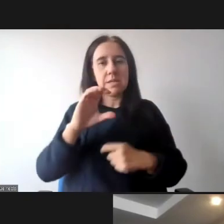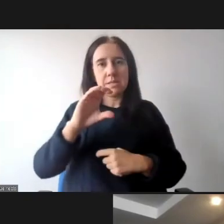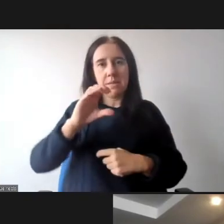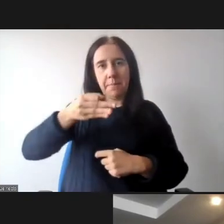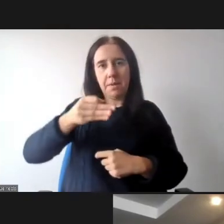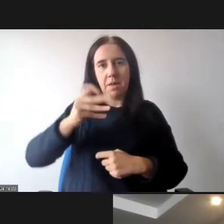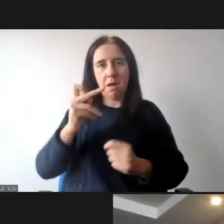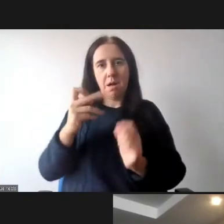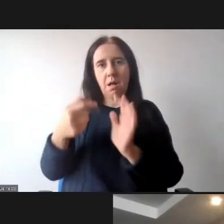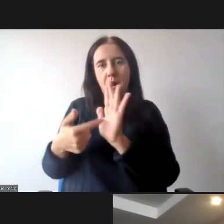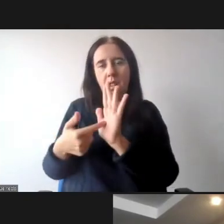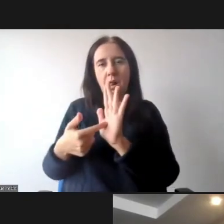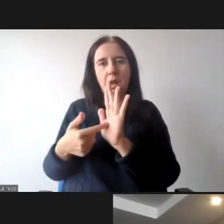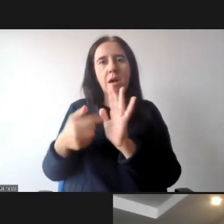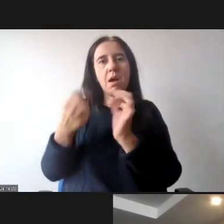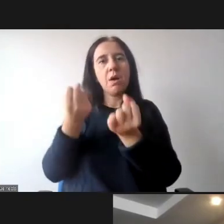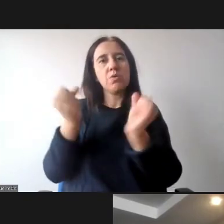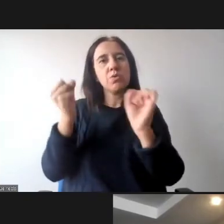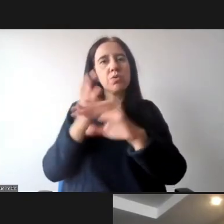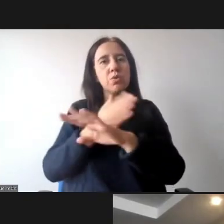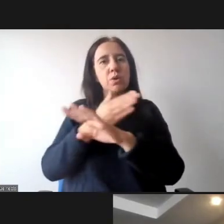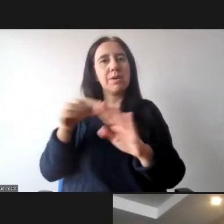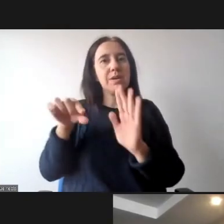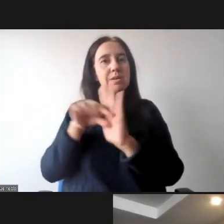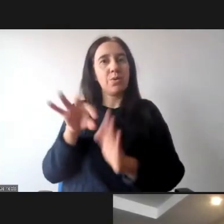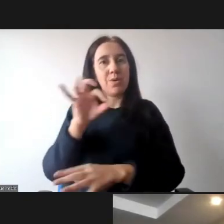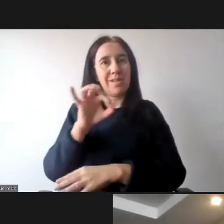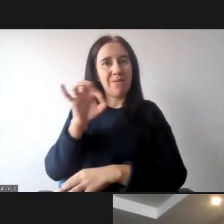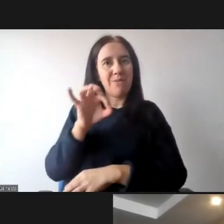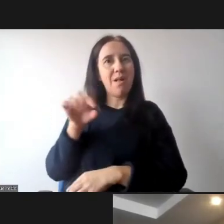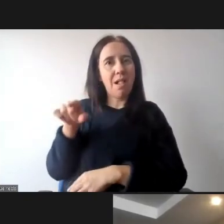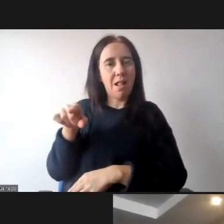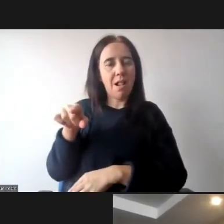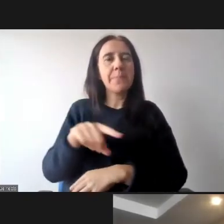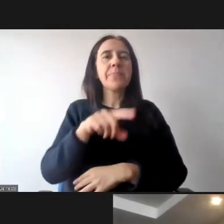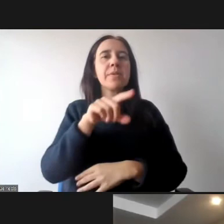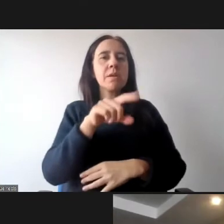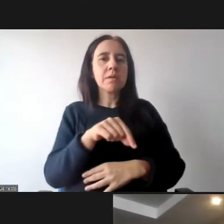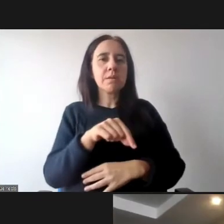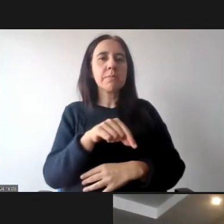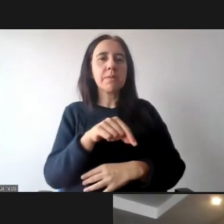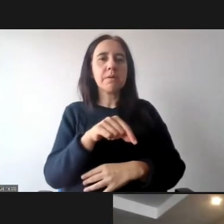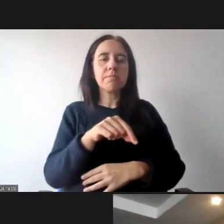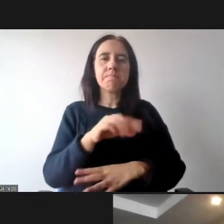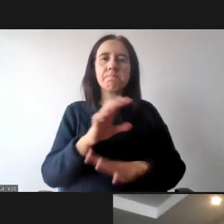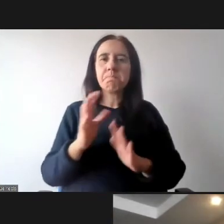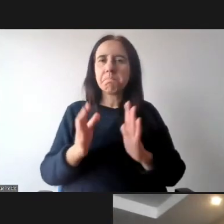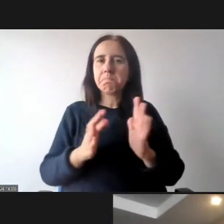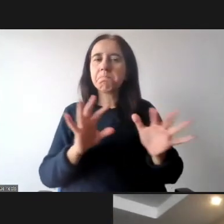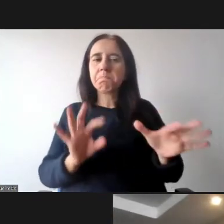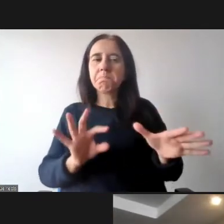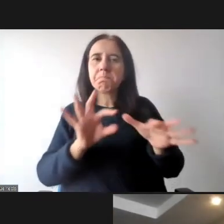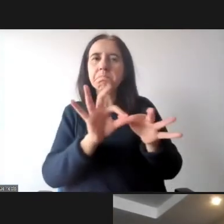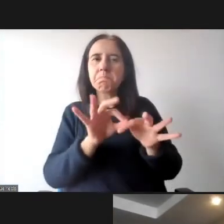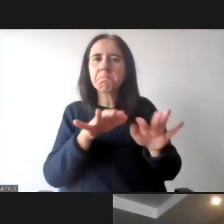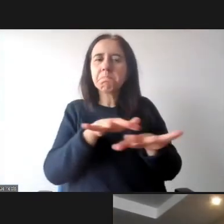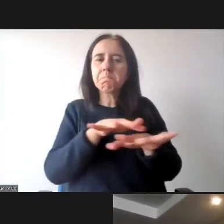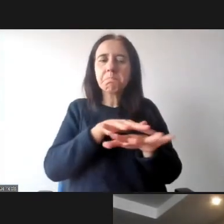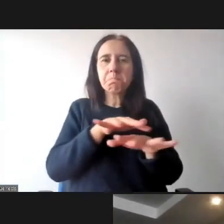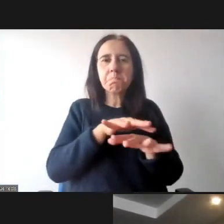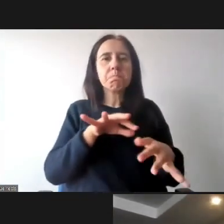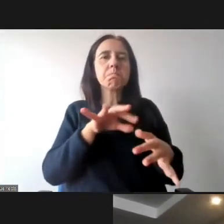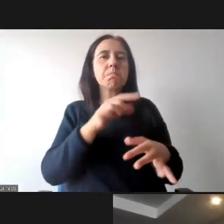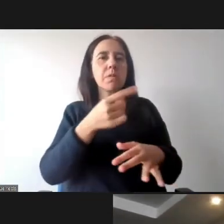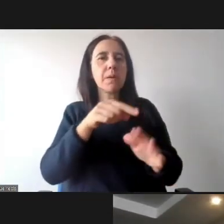está autonomizado no artigo 8º, e também alguma articulação, alguma conexão com